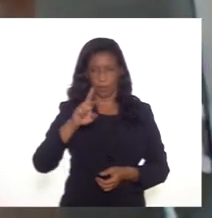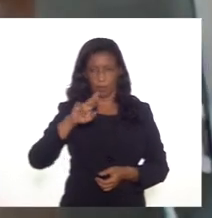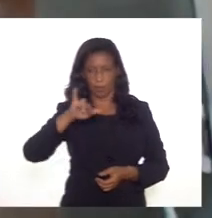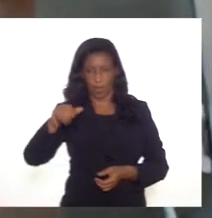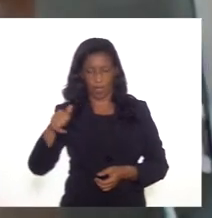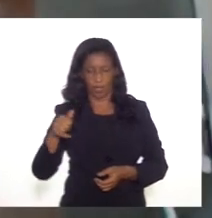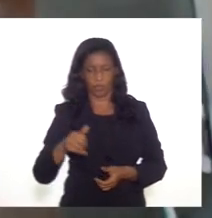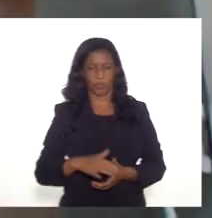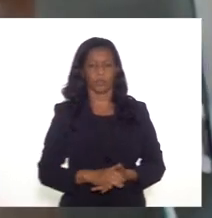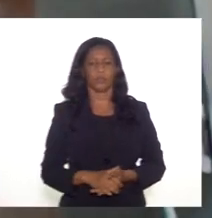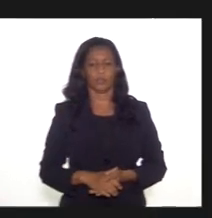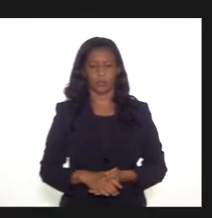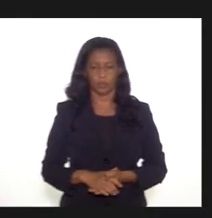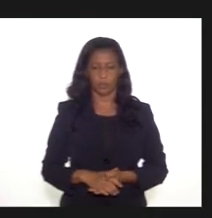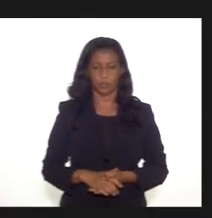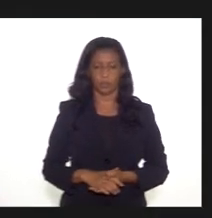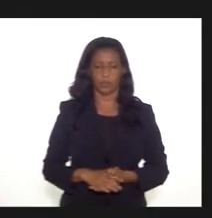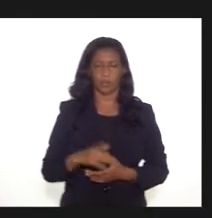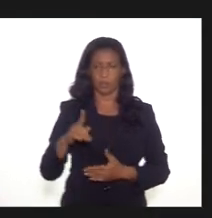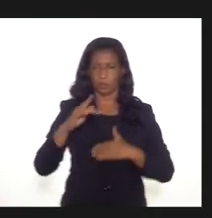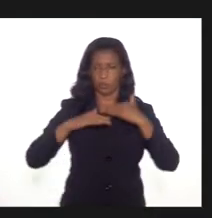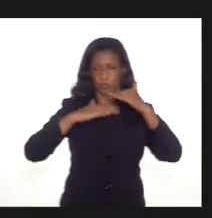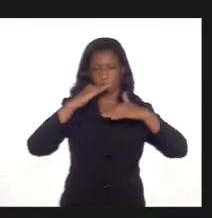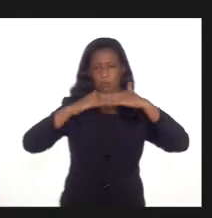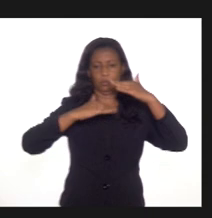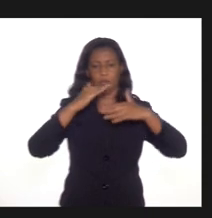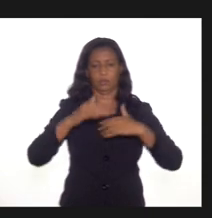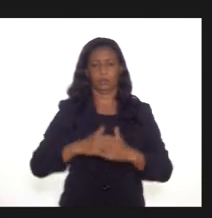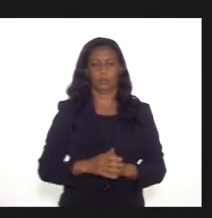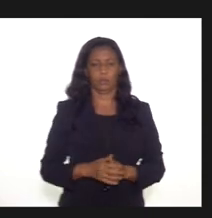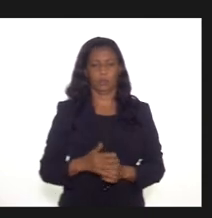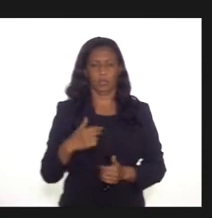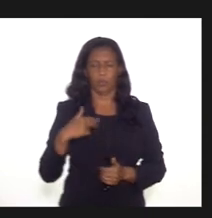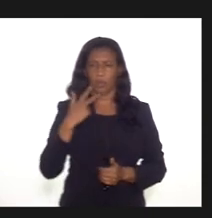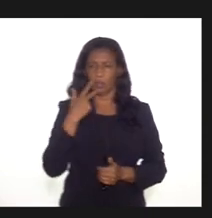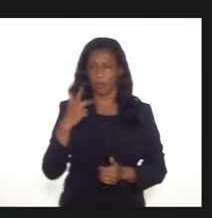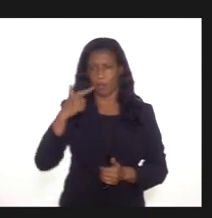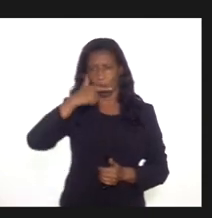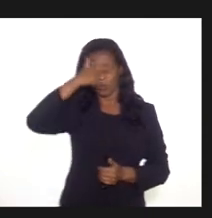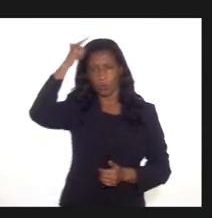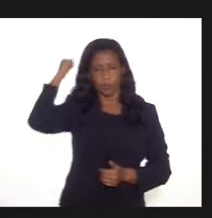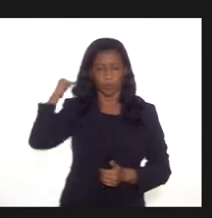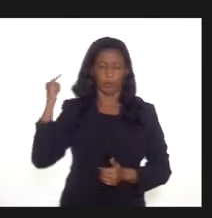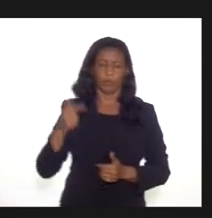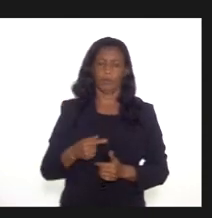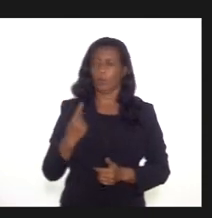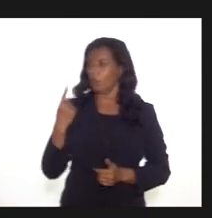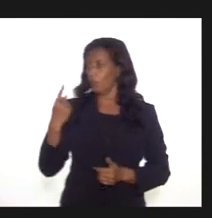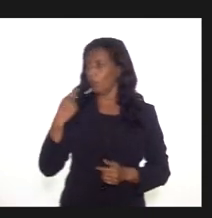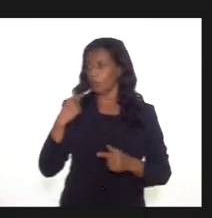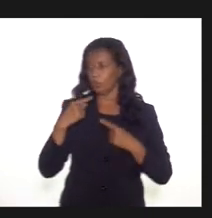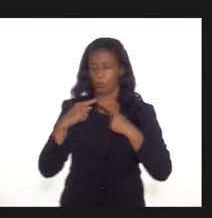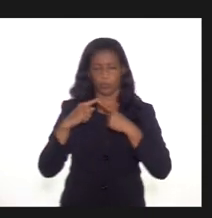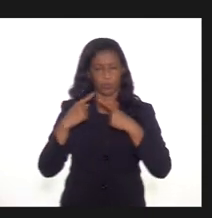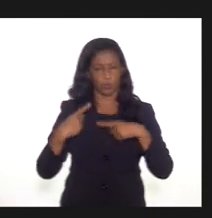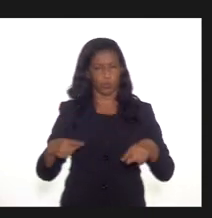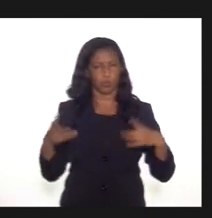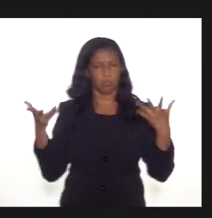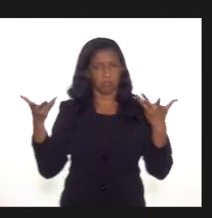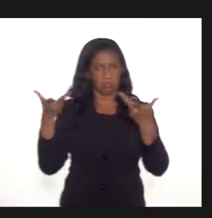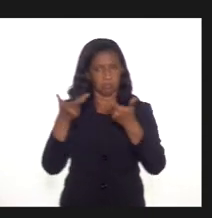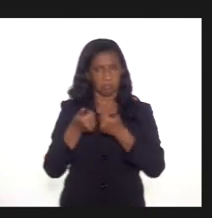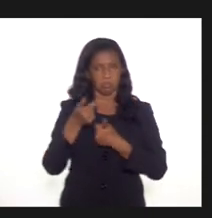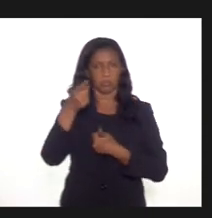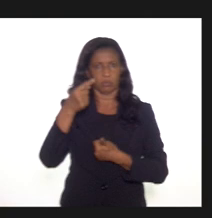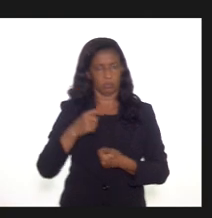Proerdes, fundamental para o nosso desenvolvimento. Eu até disse para o deputado Luiz Paulo que foi um dos discursos mais brilhantes que V.